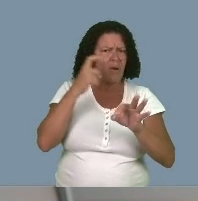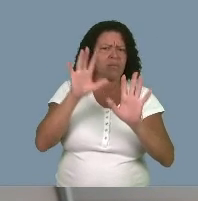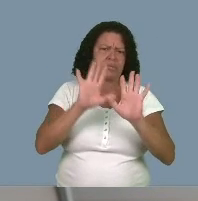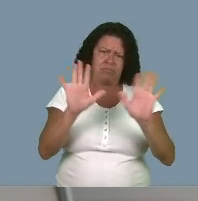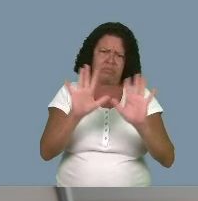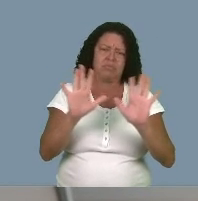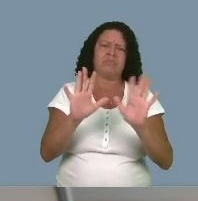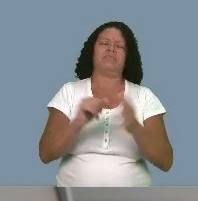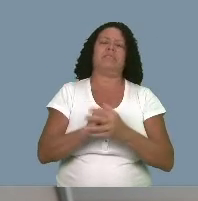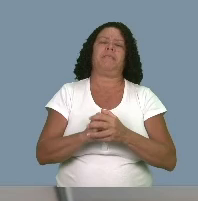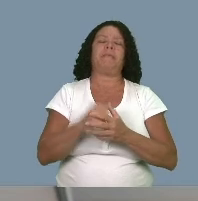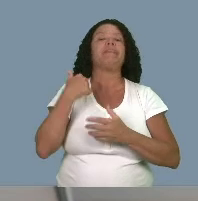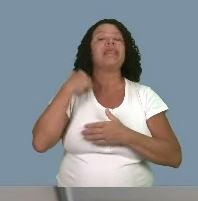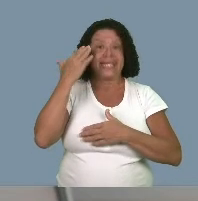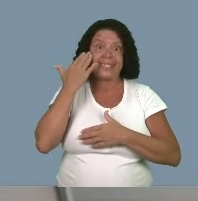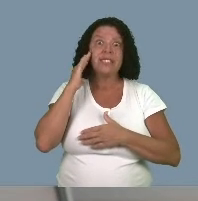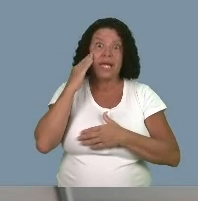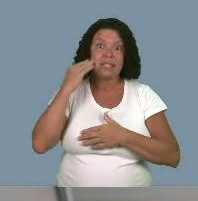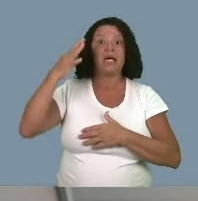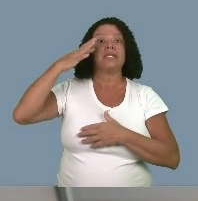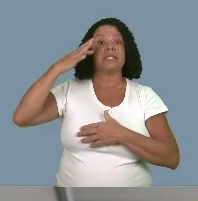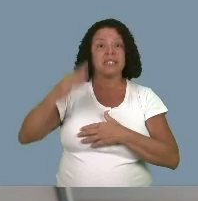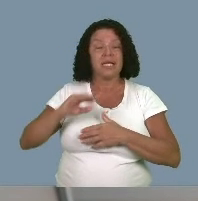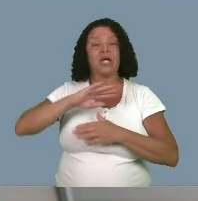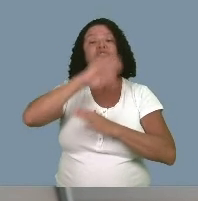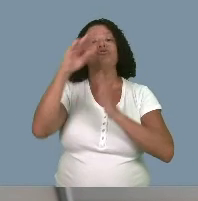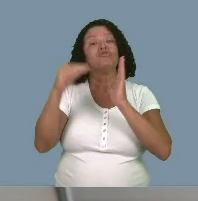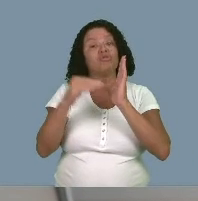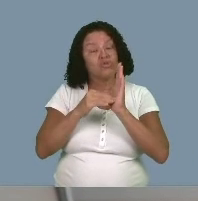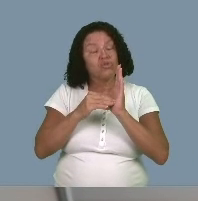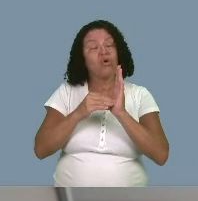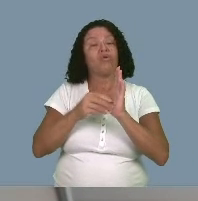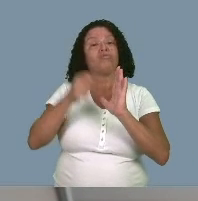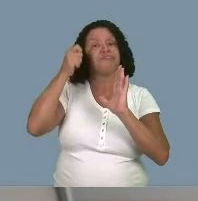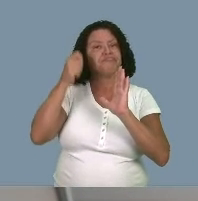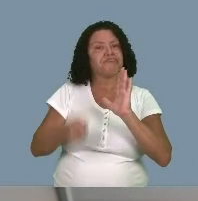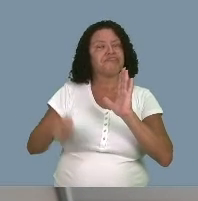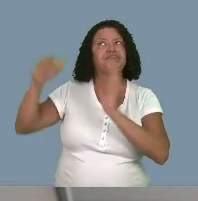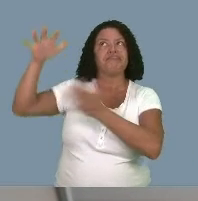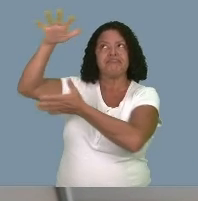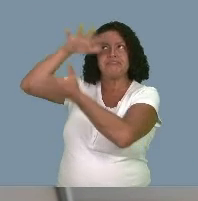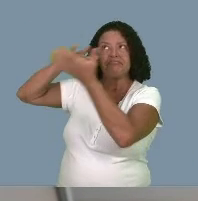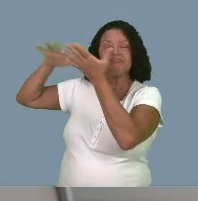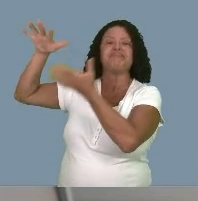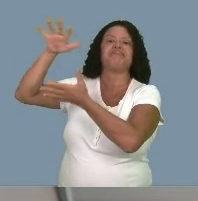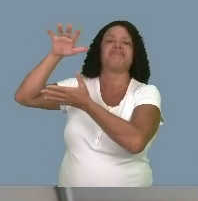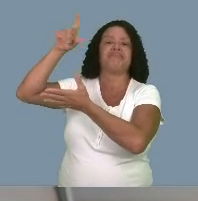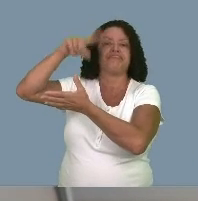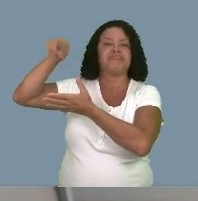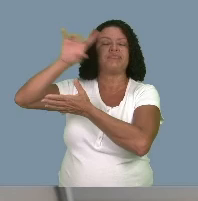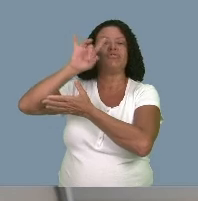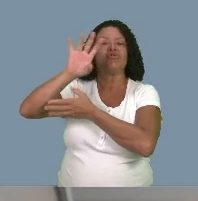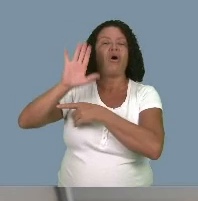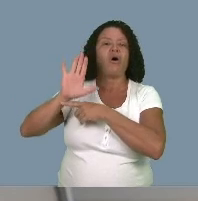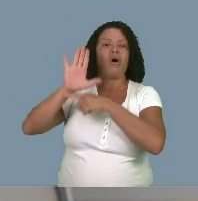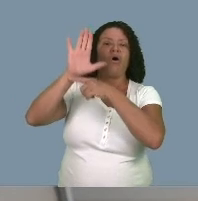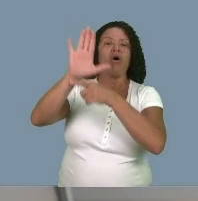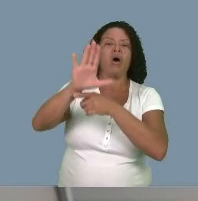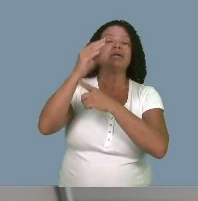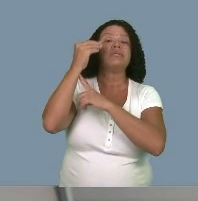causas, compreendendo que tudo obedece à ordem universal, competindo-nos somente a auxiliar e